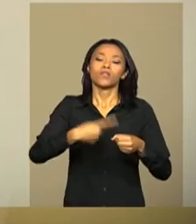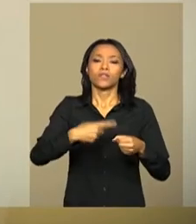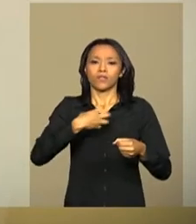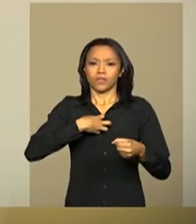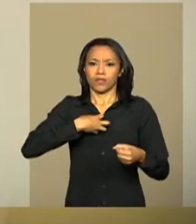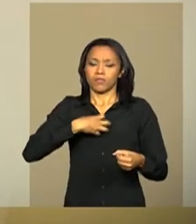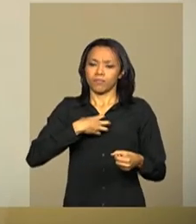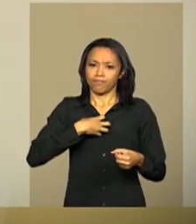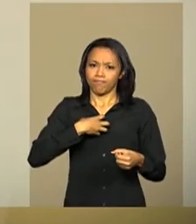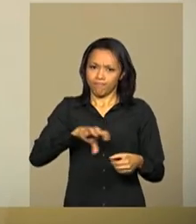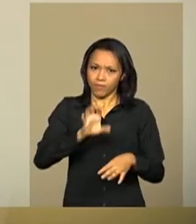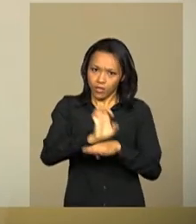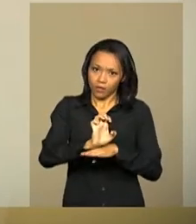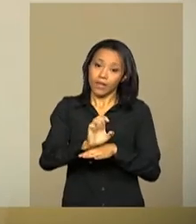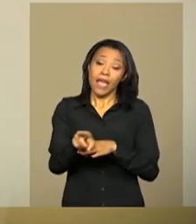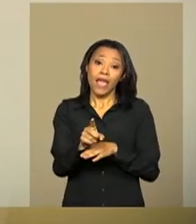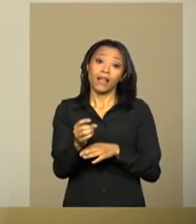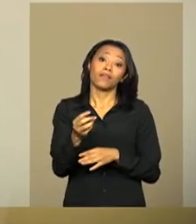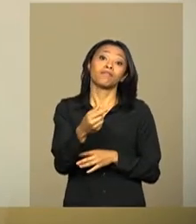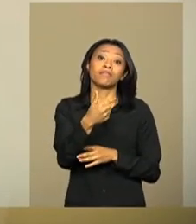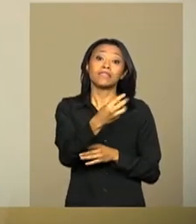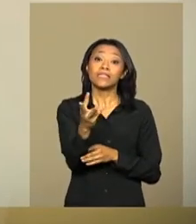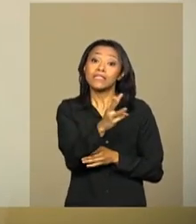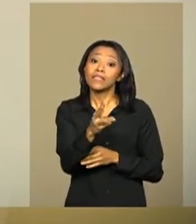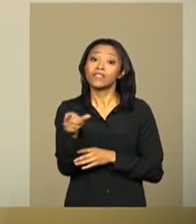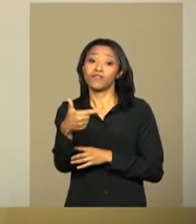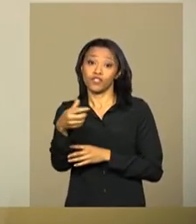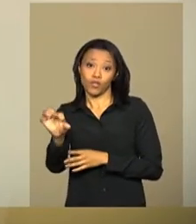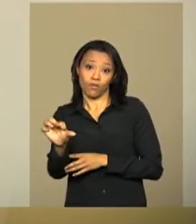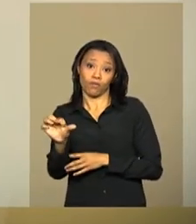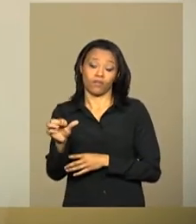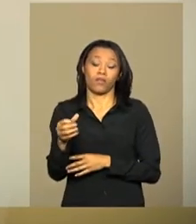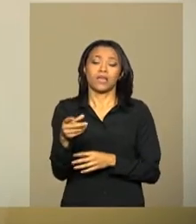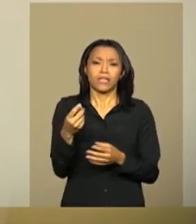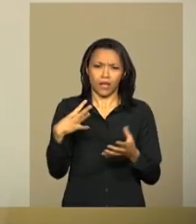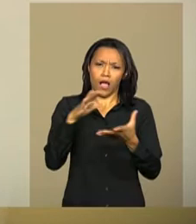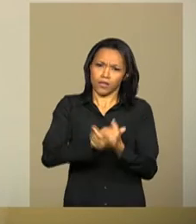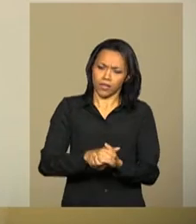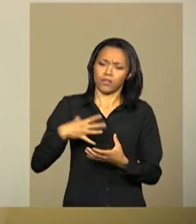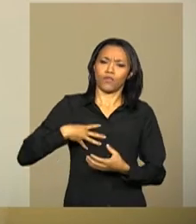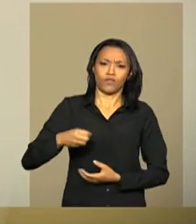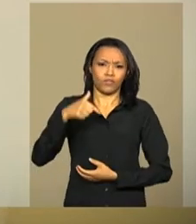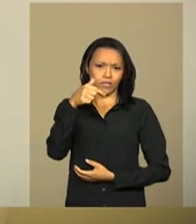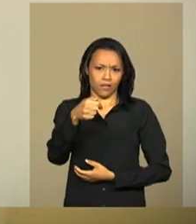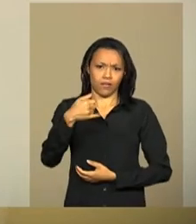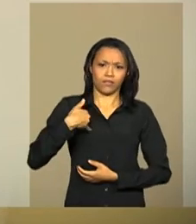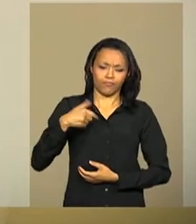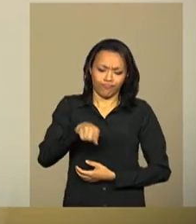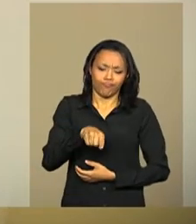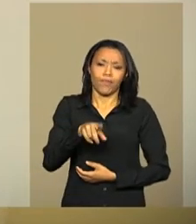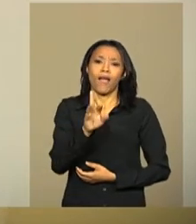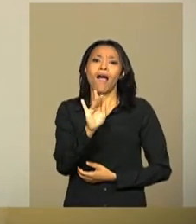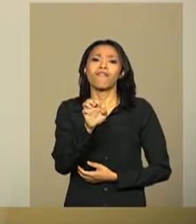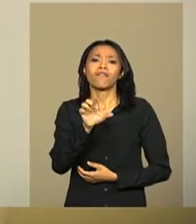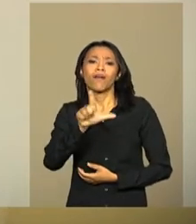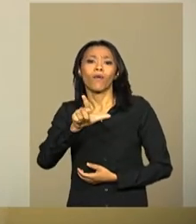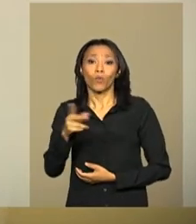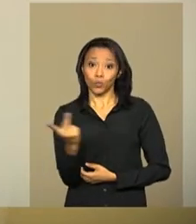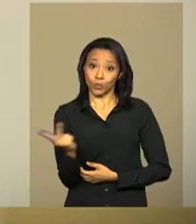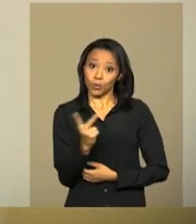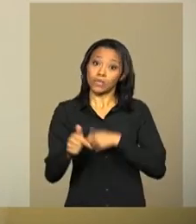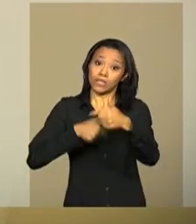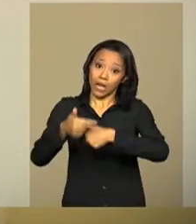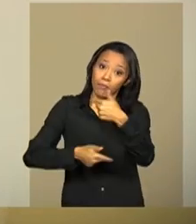tem 33 anos e a Miralva 29 eles são casados e têm um filho de 7 anos o rafaelzinho os dois